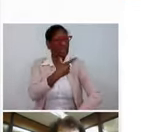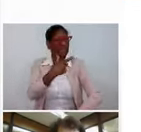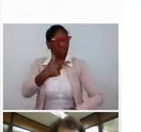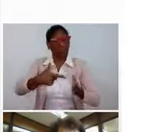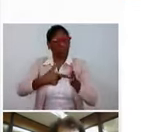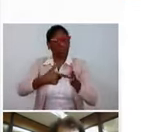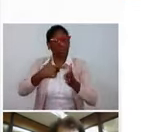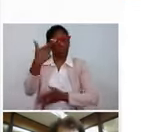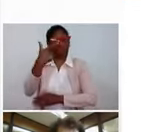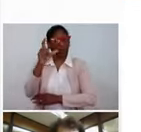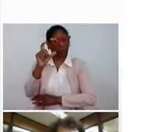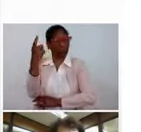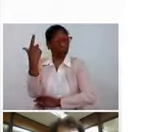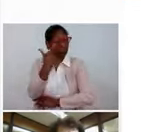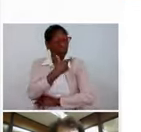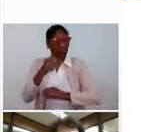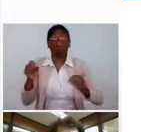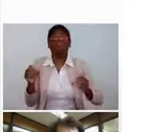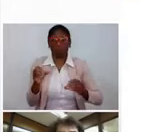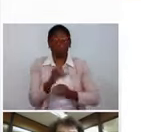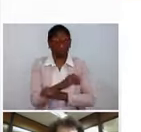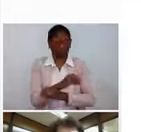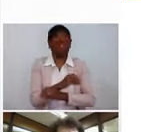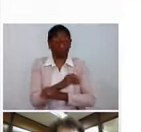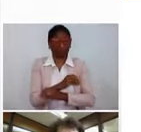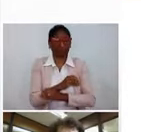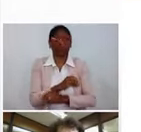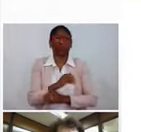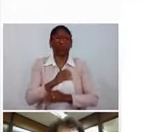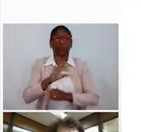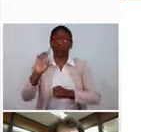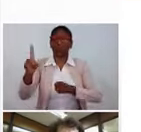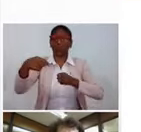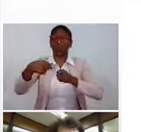né, ou com esquema vacinal completo. E no eixo vertical, ou